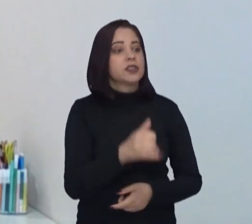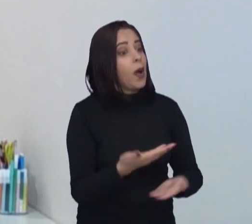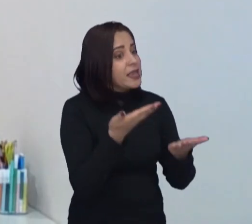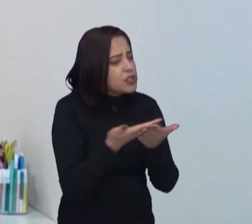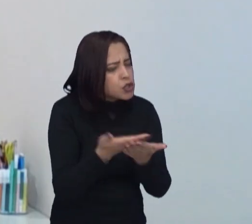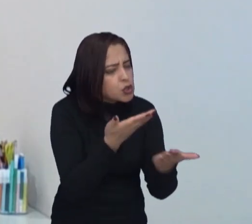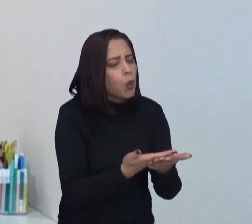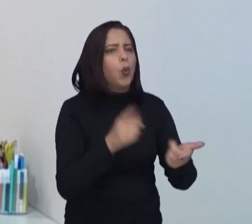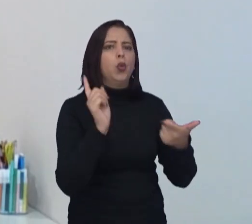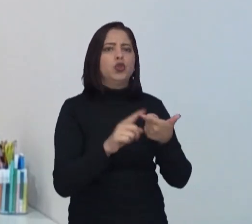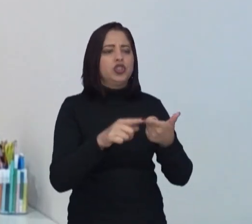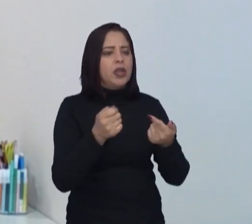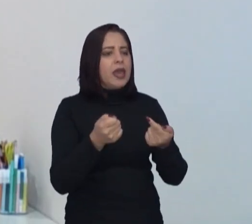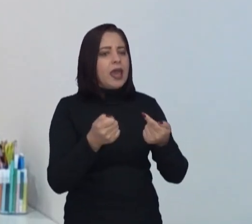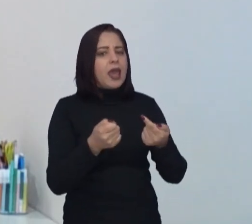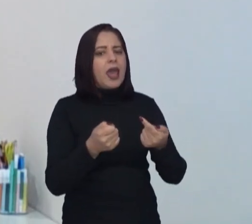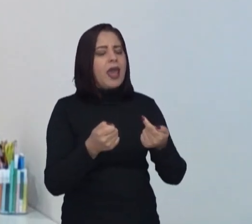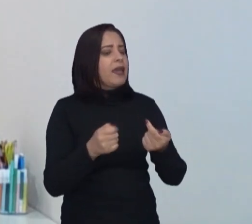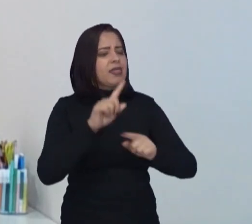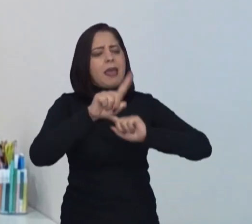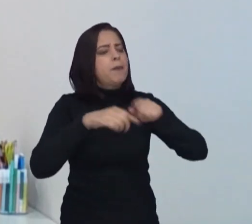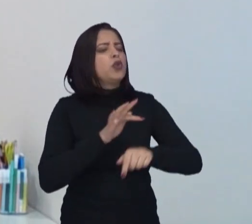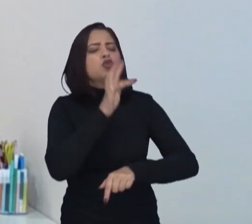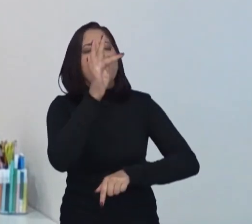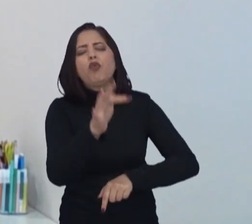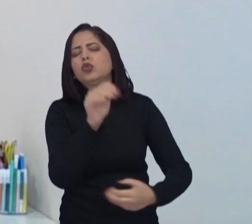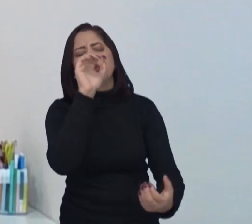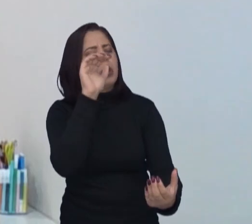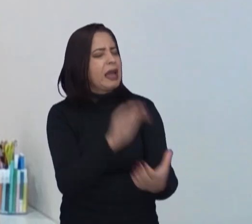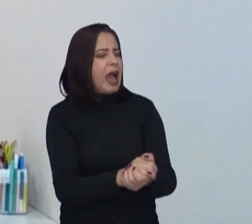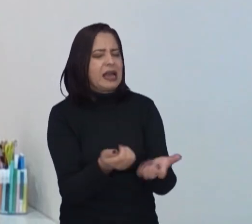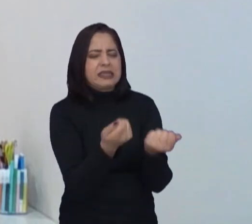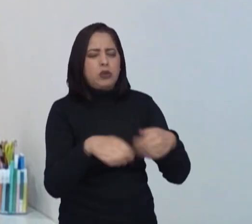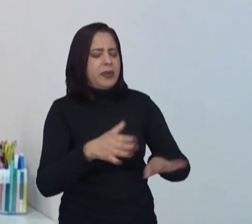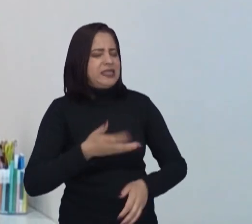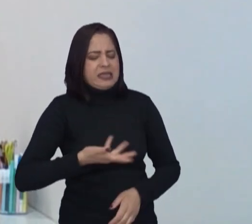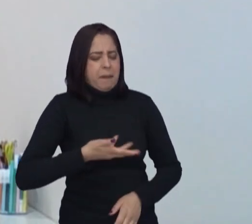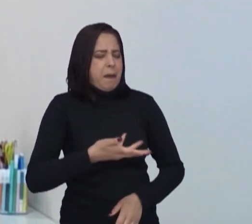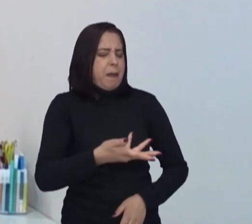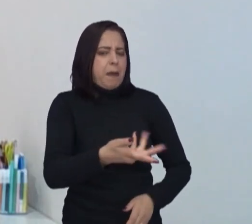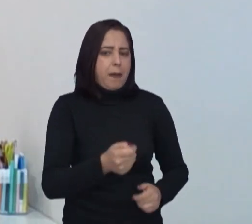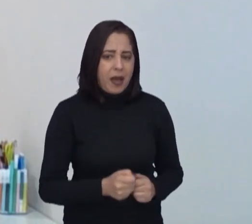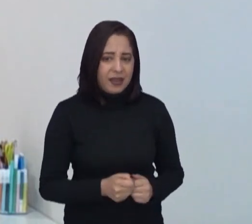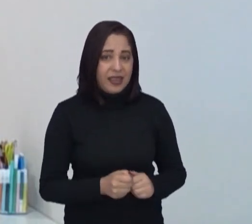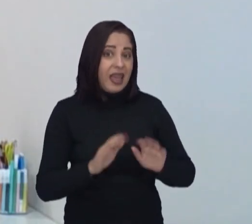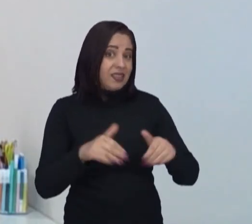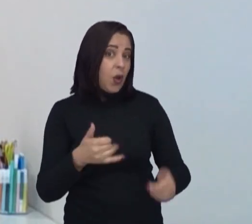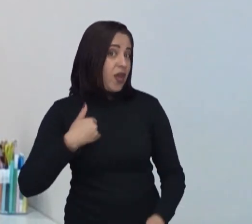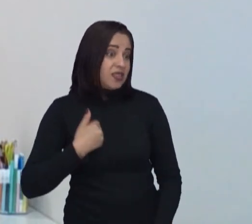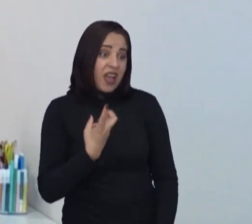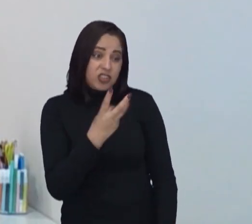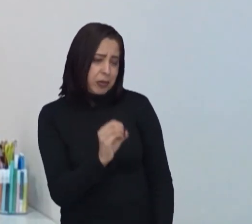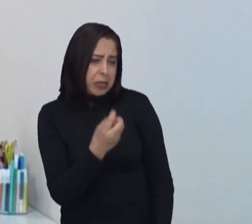suas coisas, né? Case quando você achar que é o momento ideal, e esse momento ideal muitas vezes vai acontecer com 30,